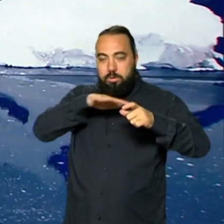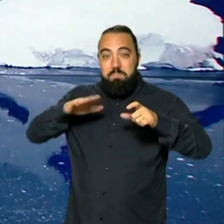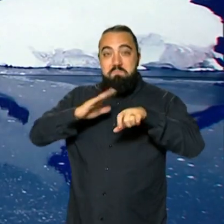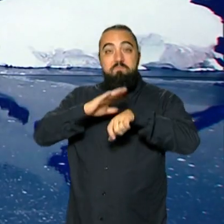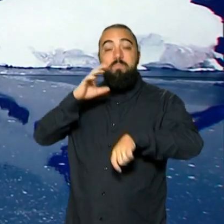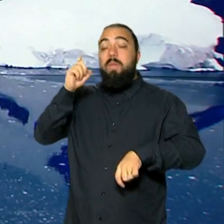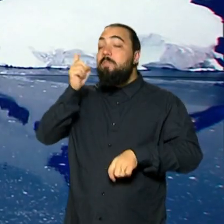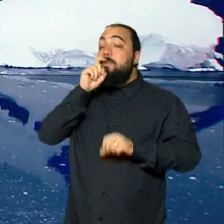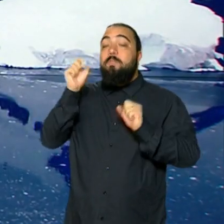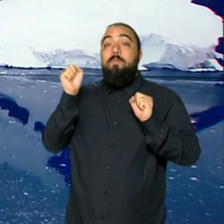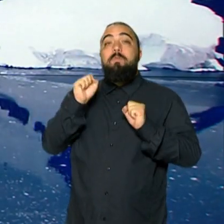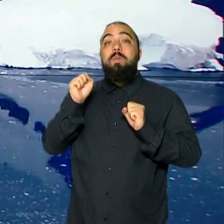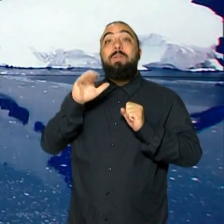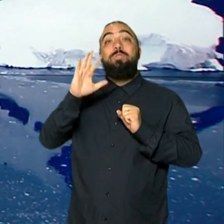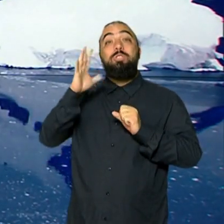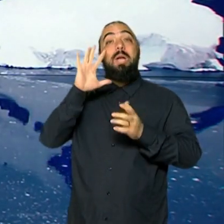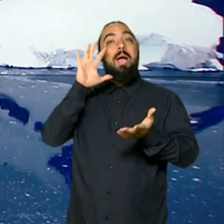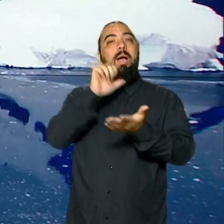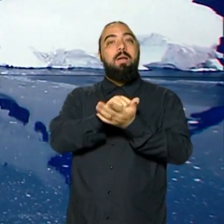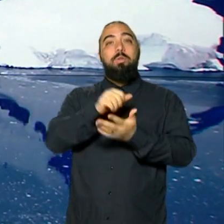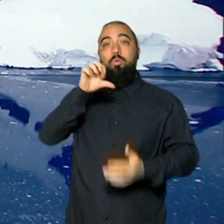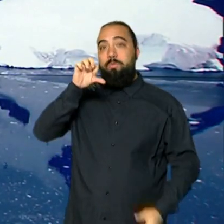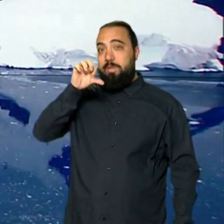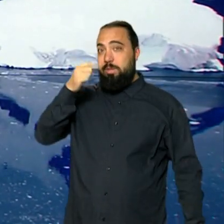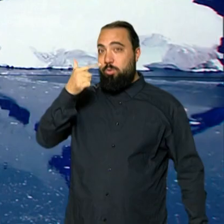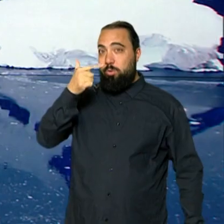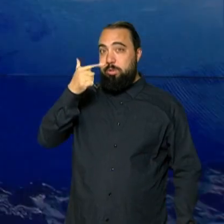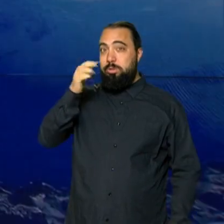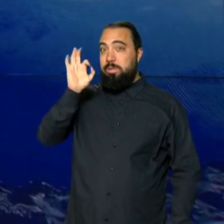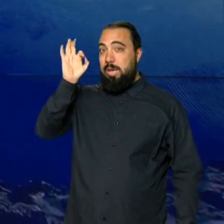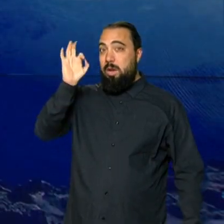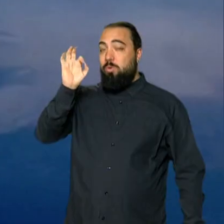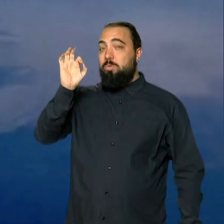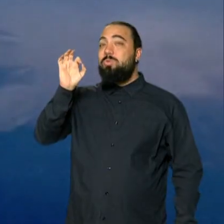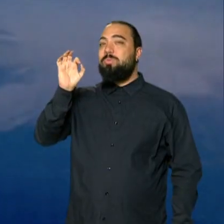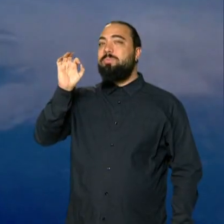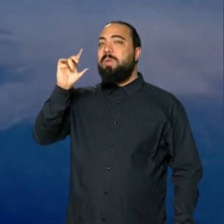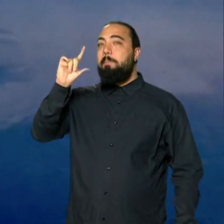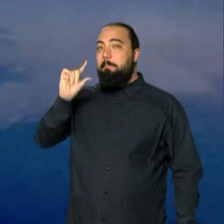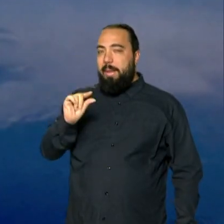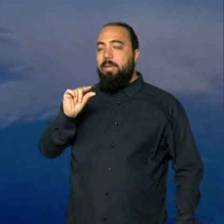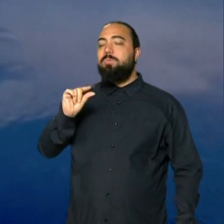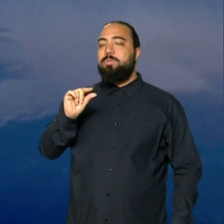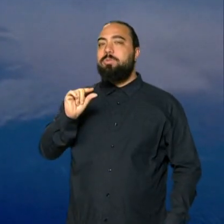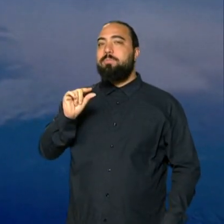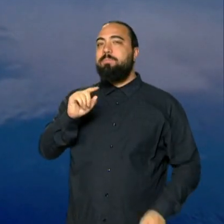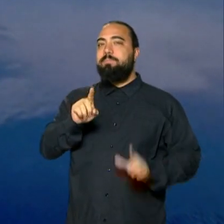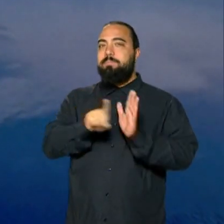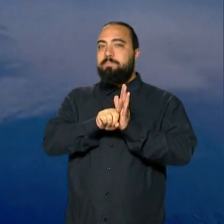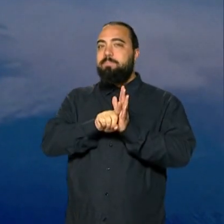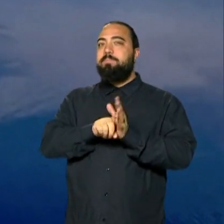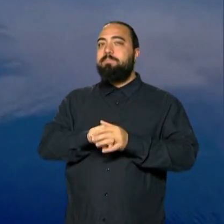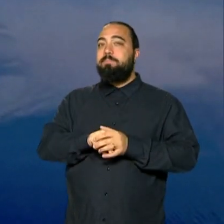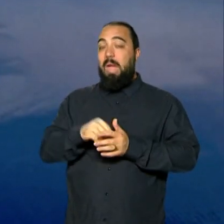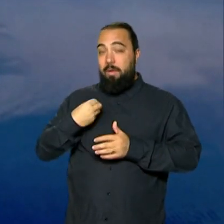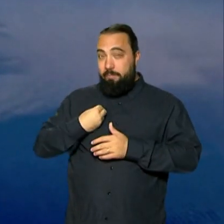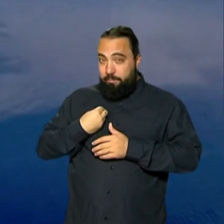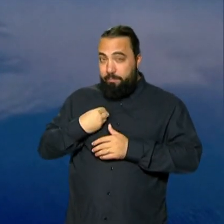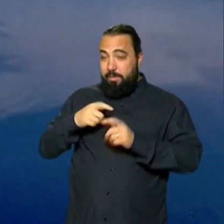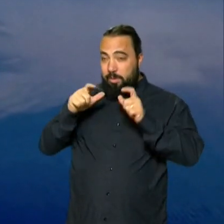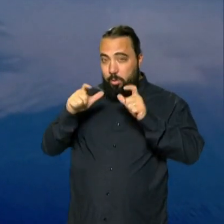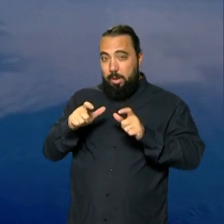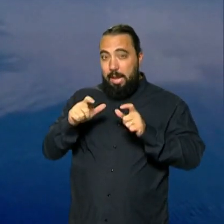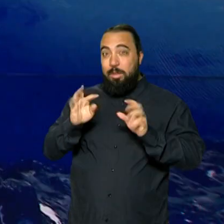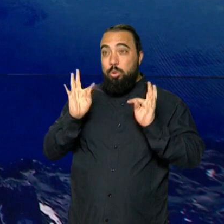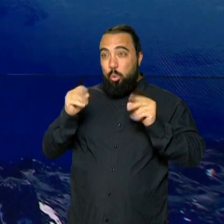foram registradas temperaturas de 92 graus Celsius abaixo de zero. Habitar nesse ambiente inóspito e isolado não é para